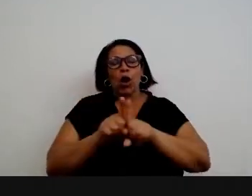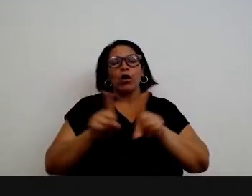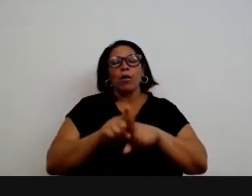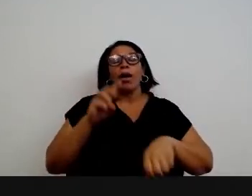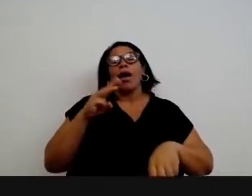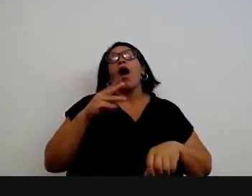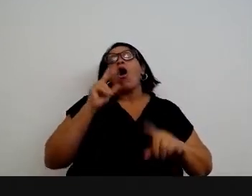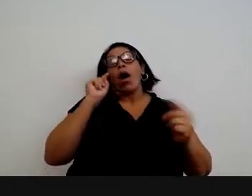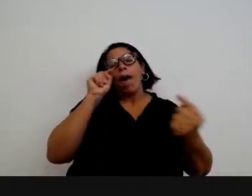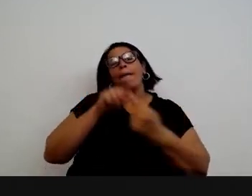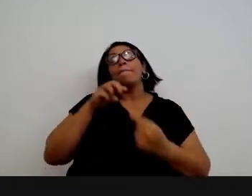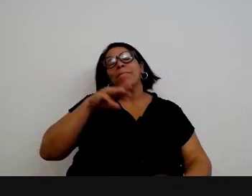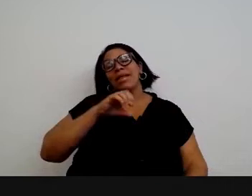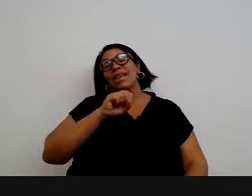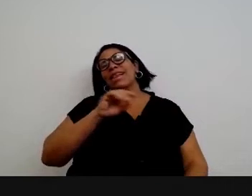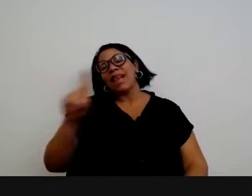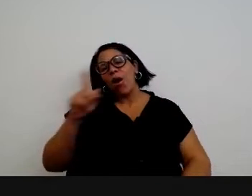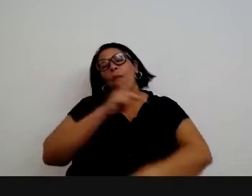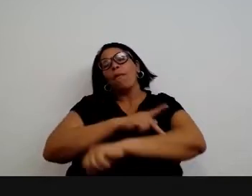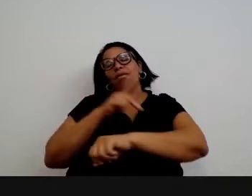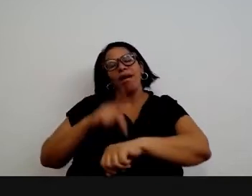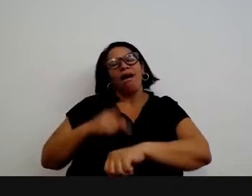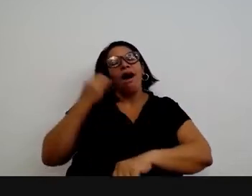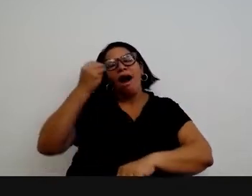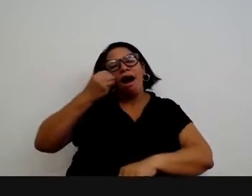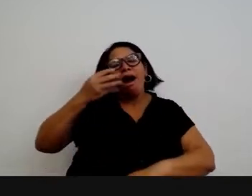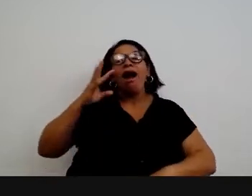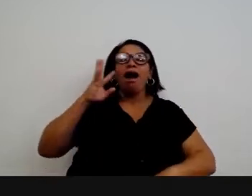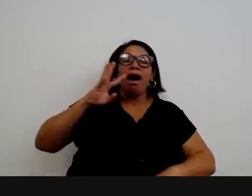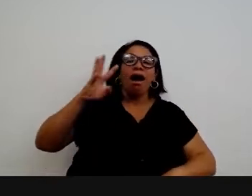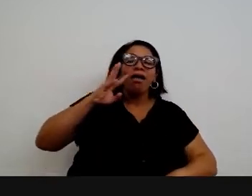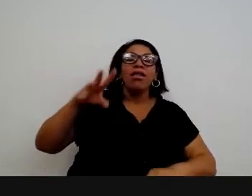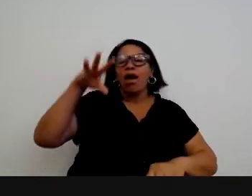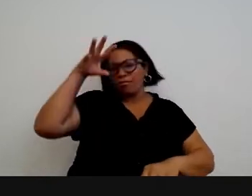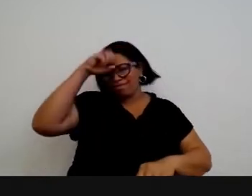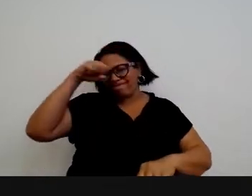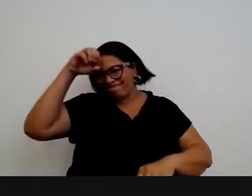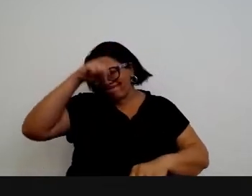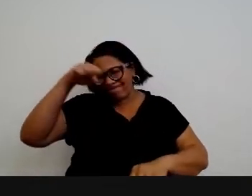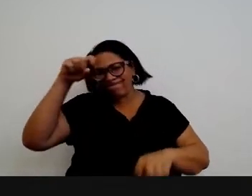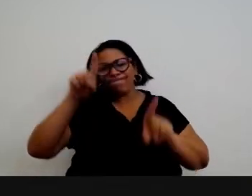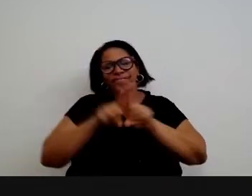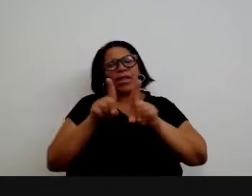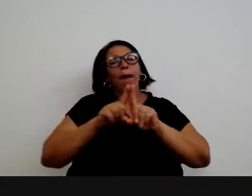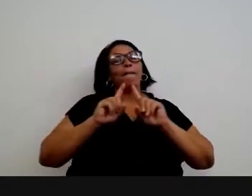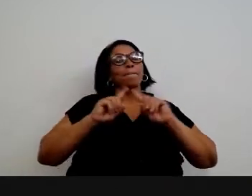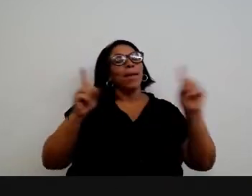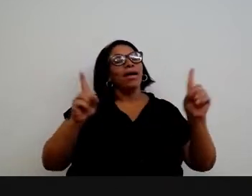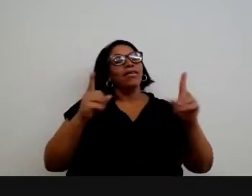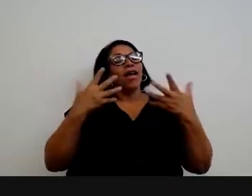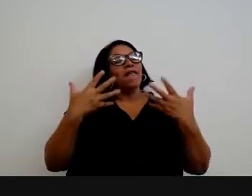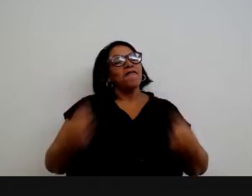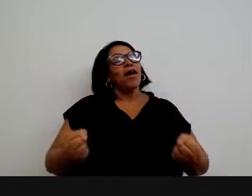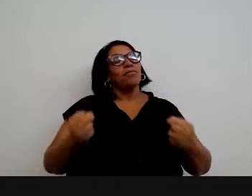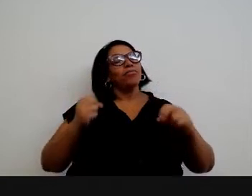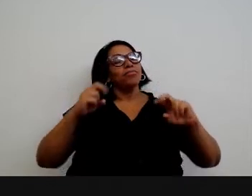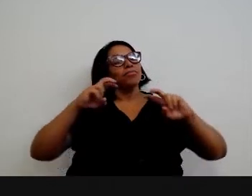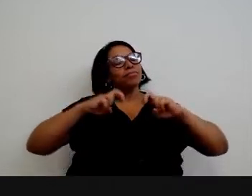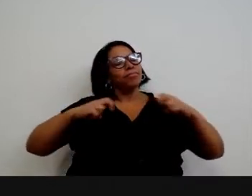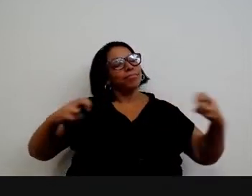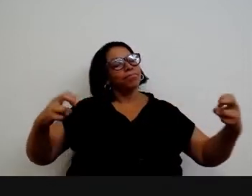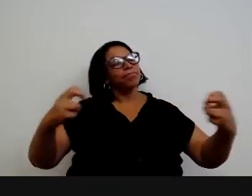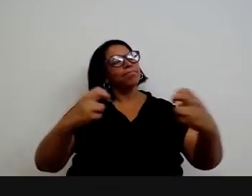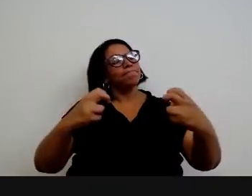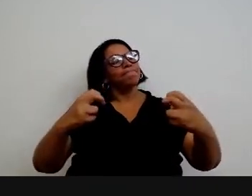colocou me trouxe essa posição de aprendente. Espera aí, vamos sentar aqui. A sua